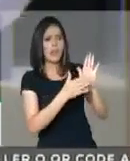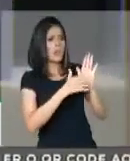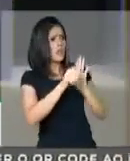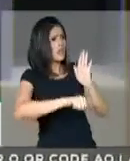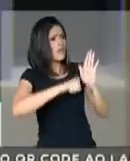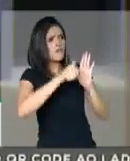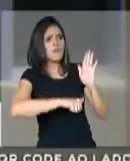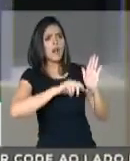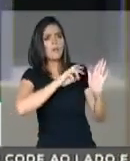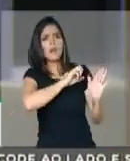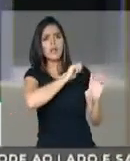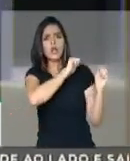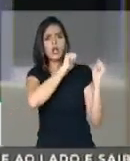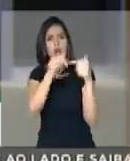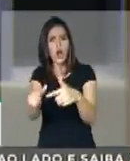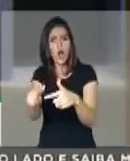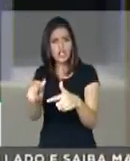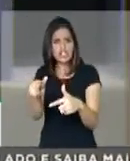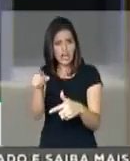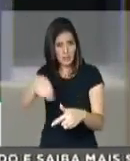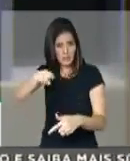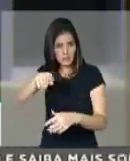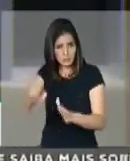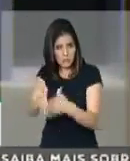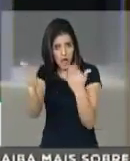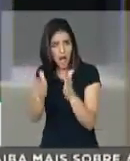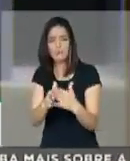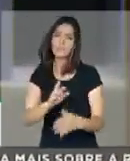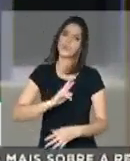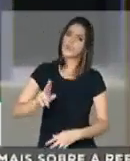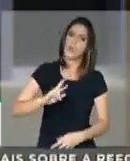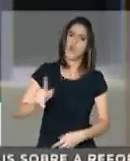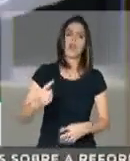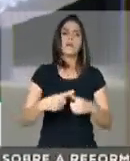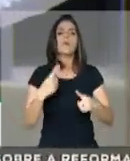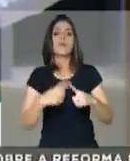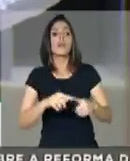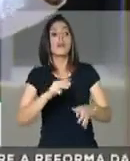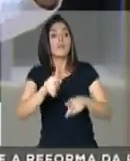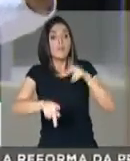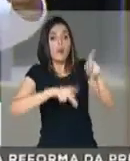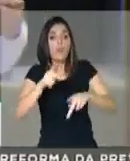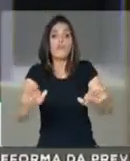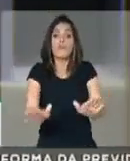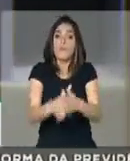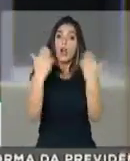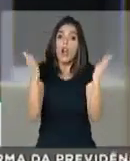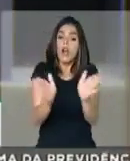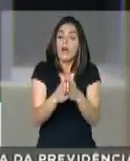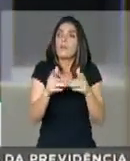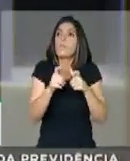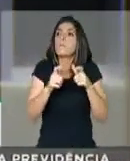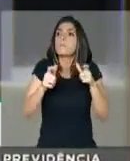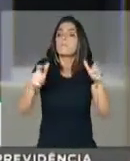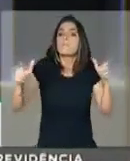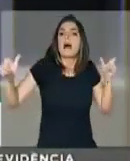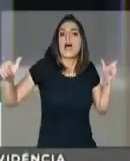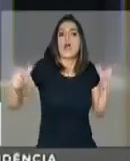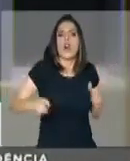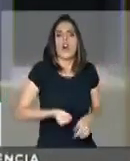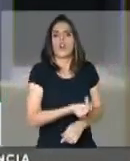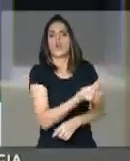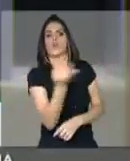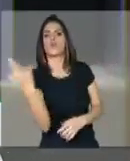está sobre os pobres, porque proporcionalmente os pobres são em maior número, então é claro que